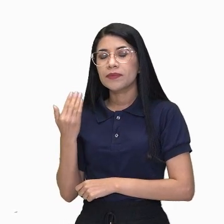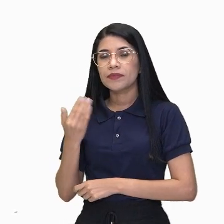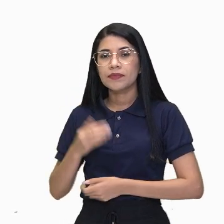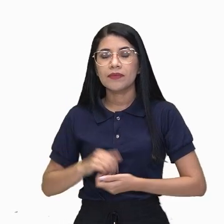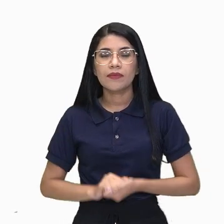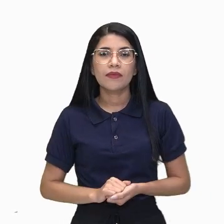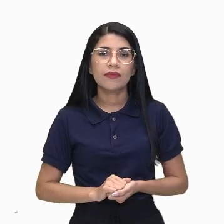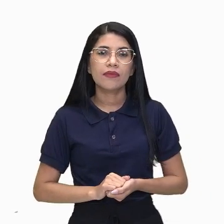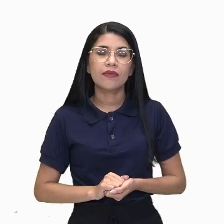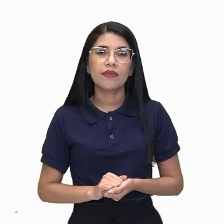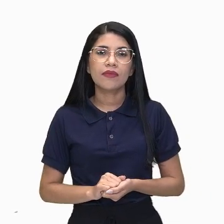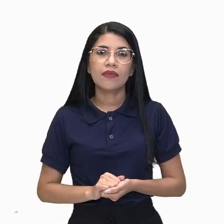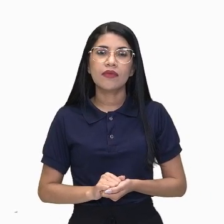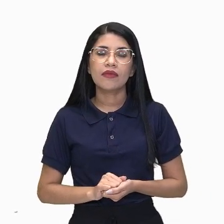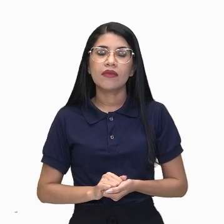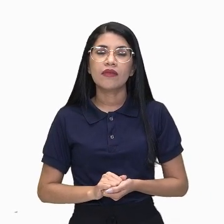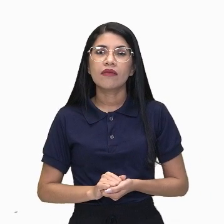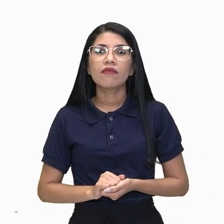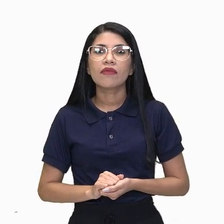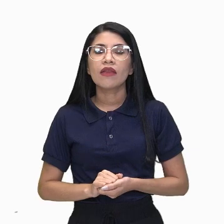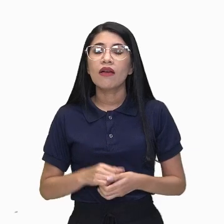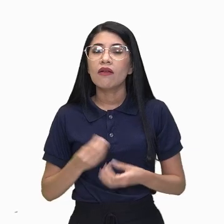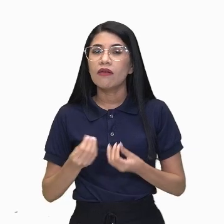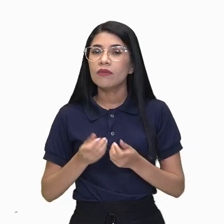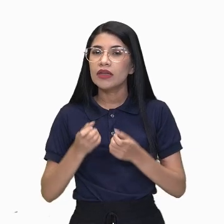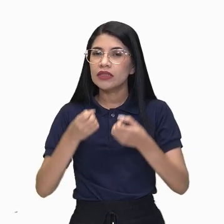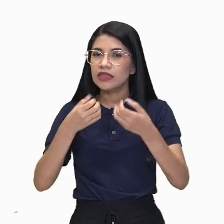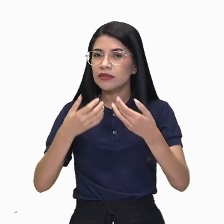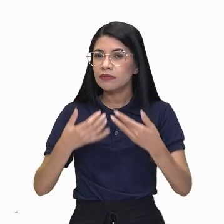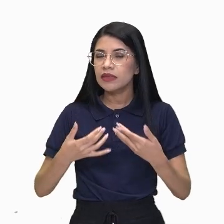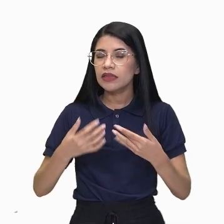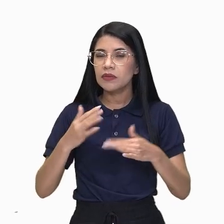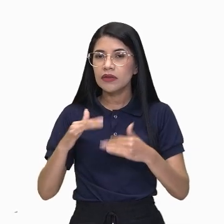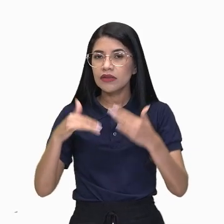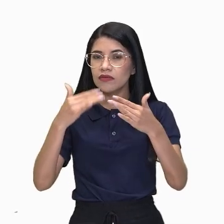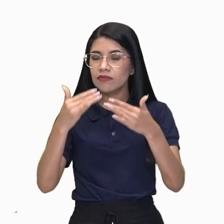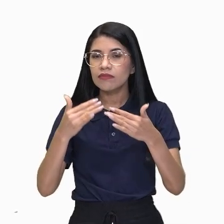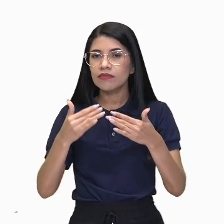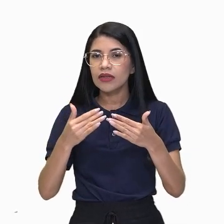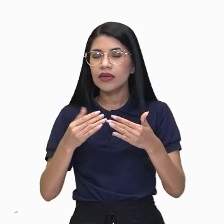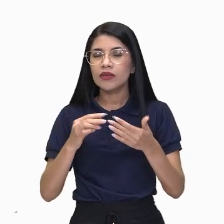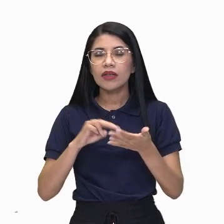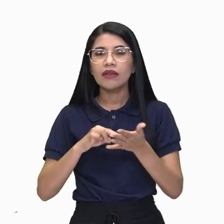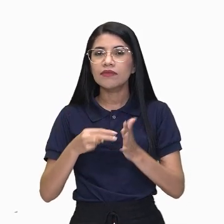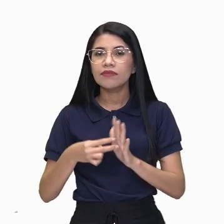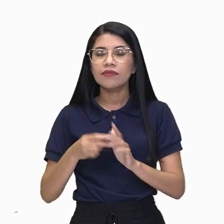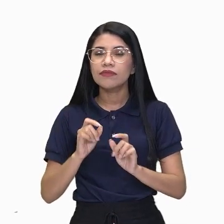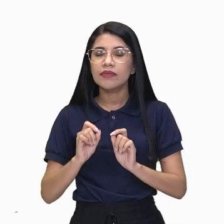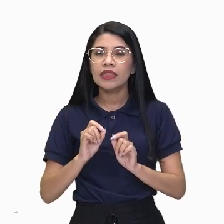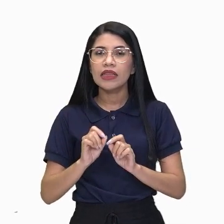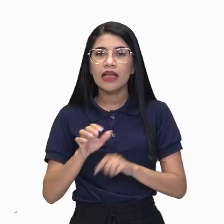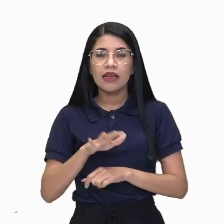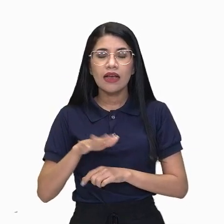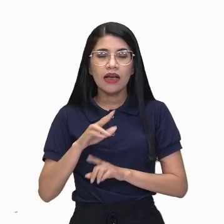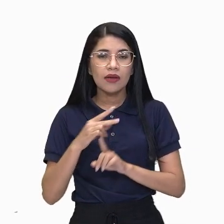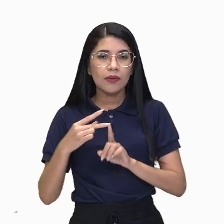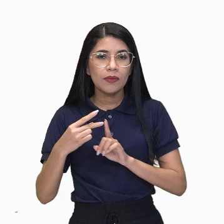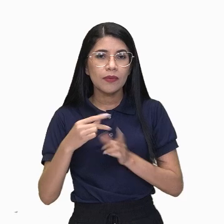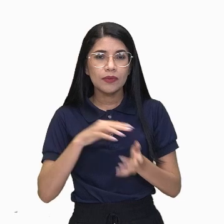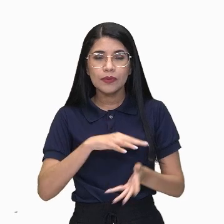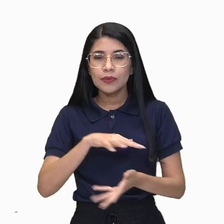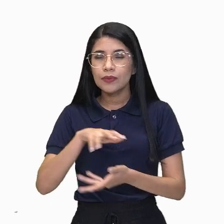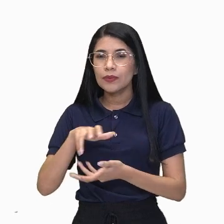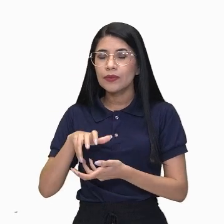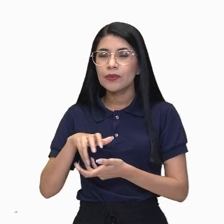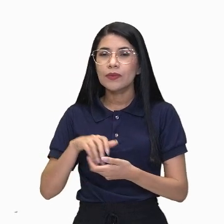olha, como é que a gente pode falar de desenvolvimento, de progresso, e numa cosmologia, né, numa cosmovisão, né, de